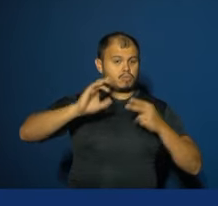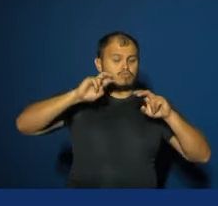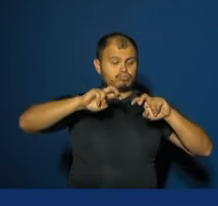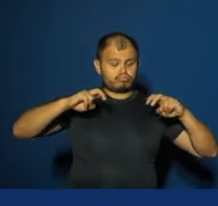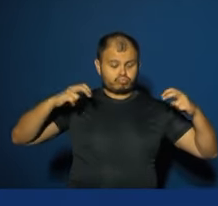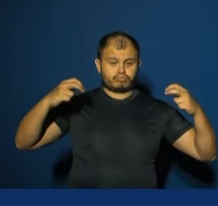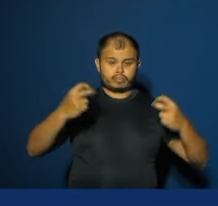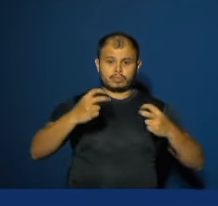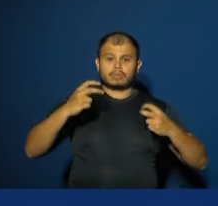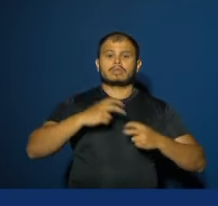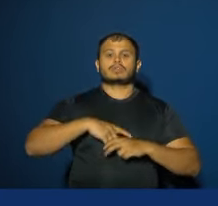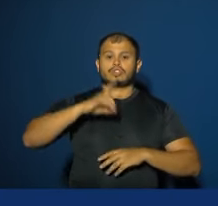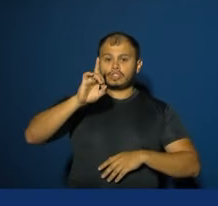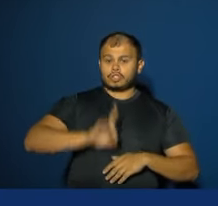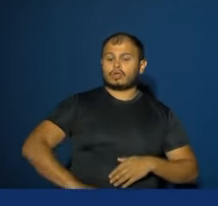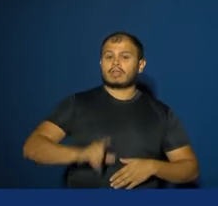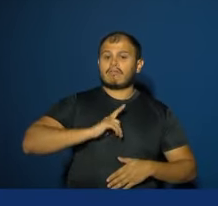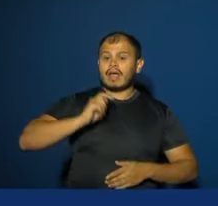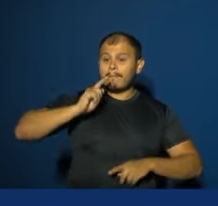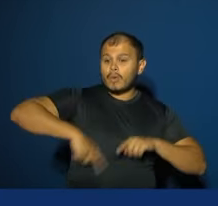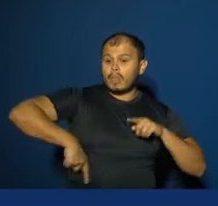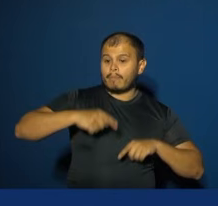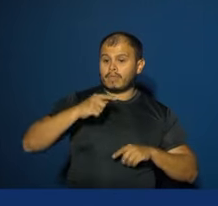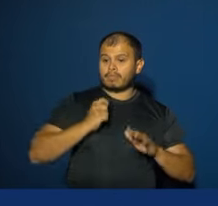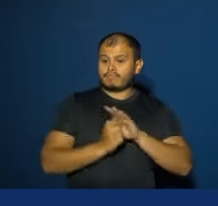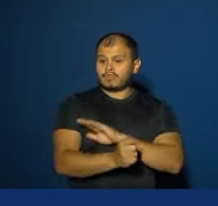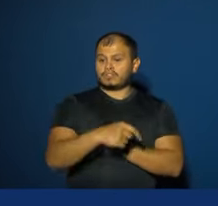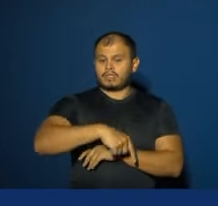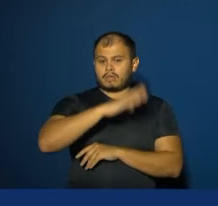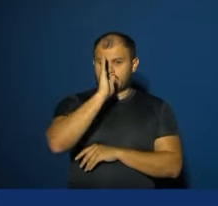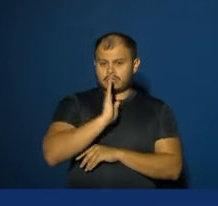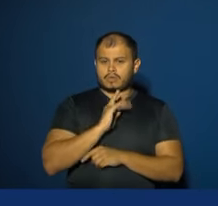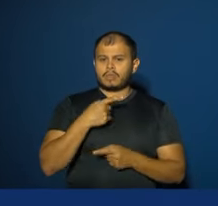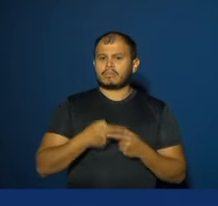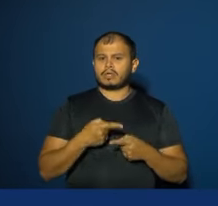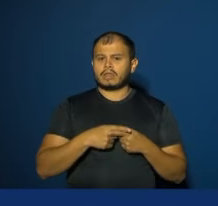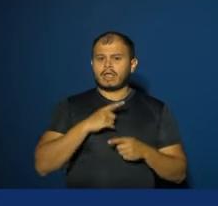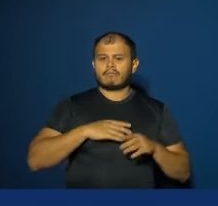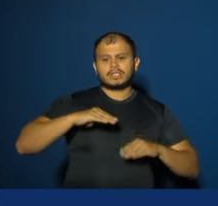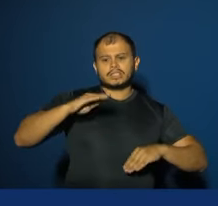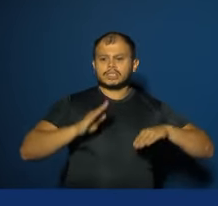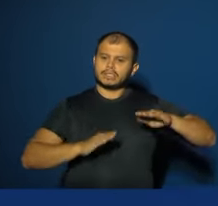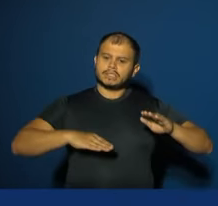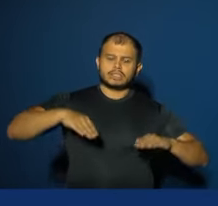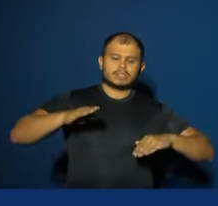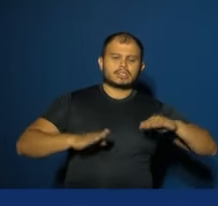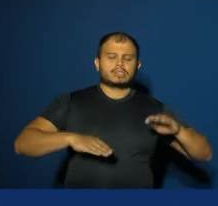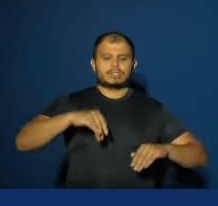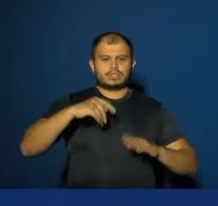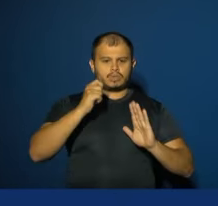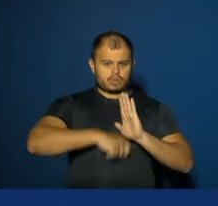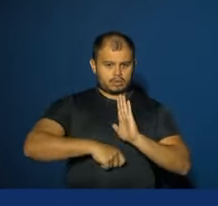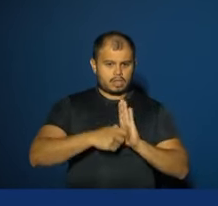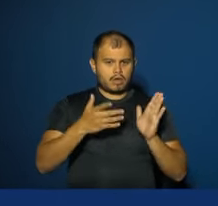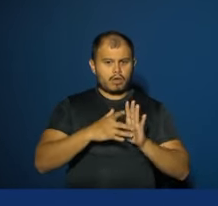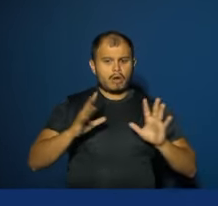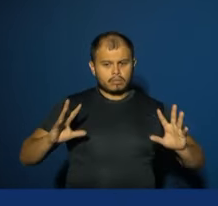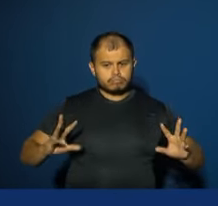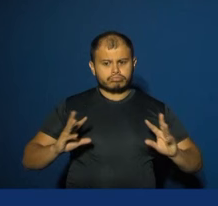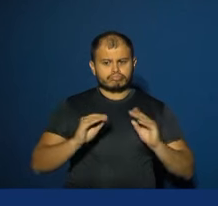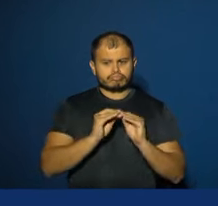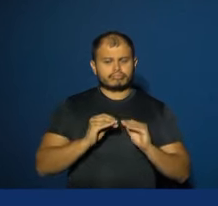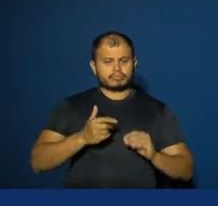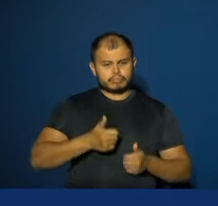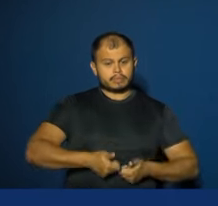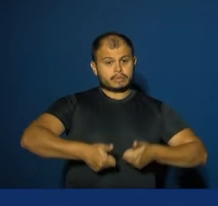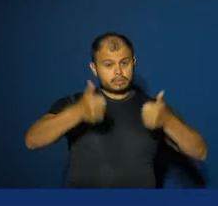conselho diretivo de investir no Brasil por conta dos desequilíbrios dos seus contratos com a otimização dos contratos ela